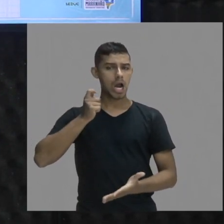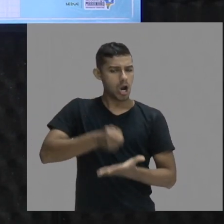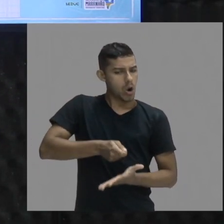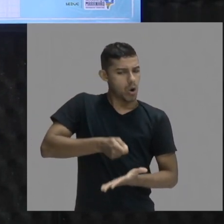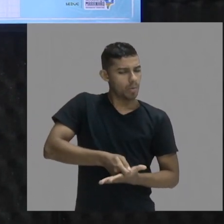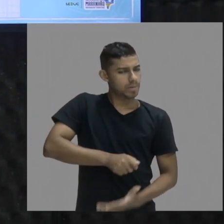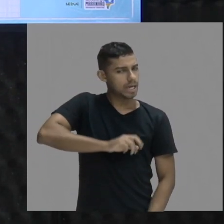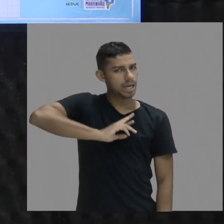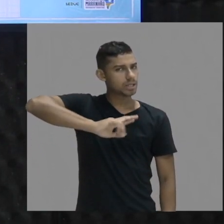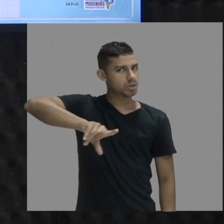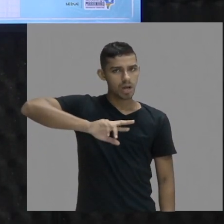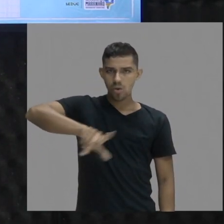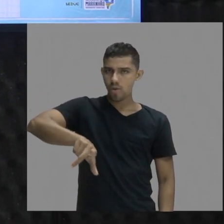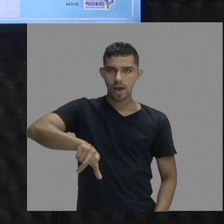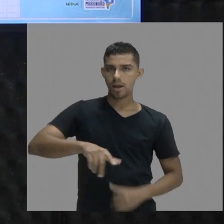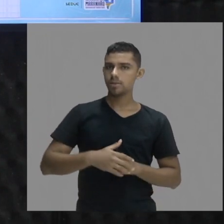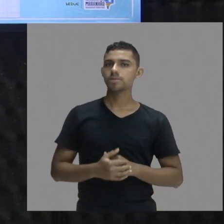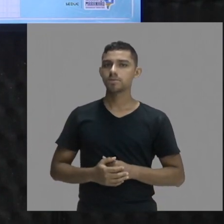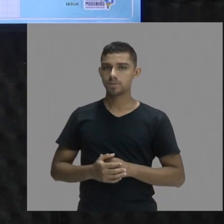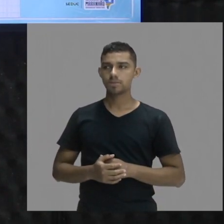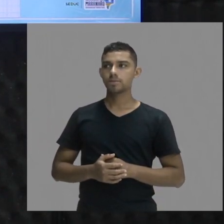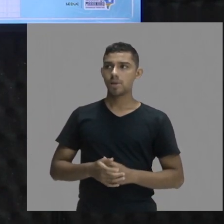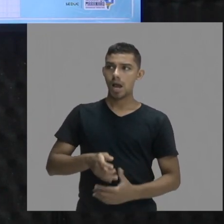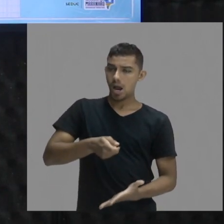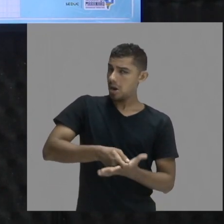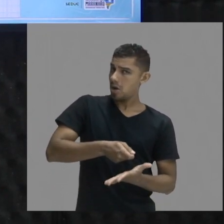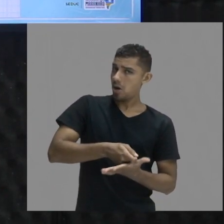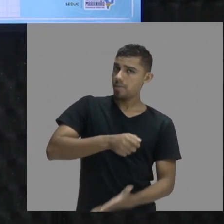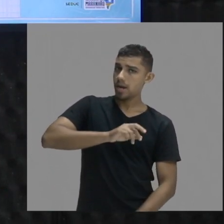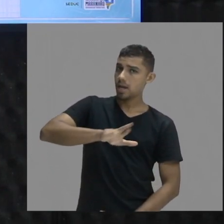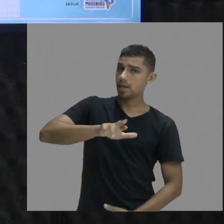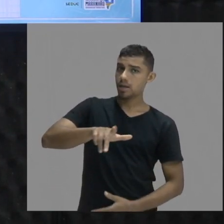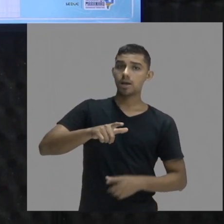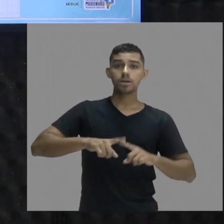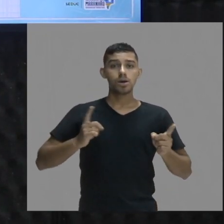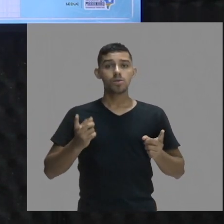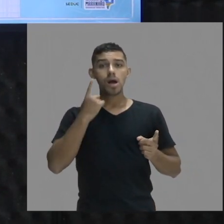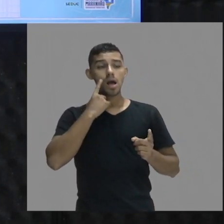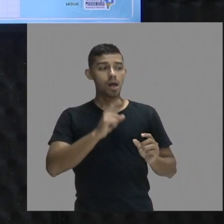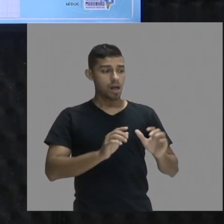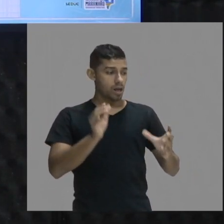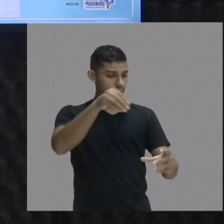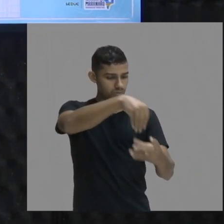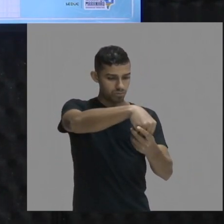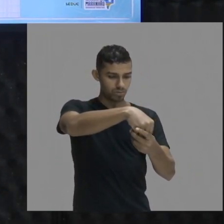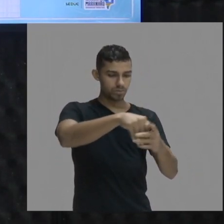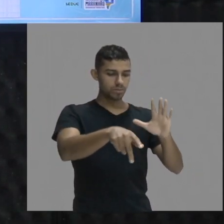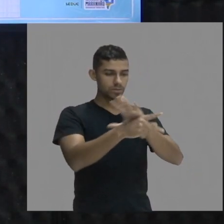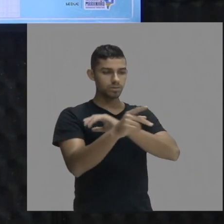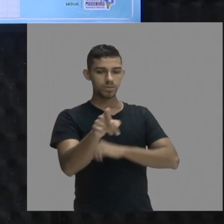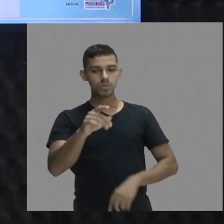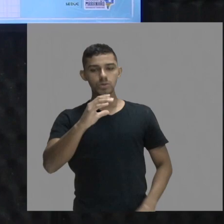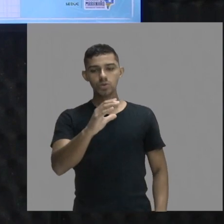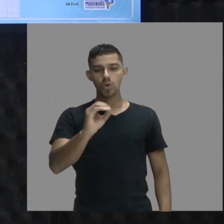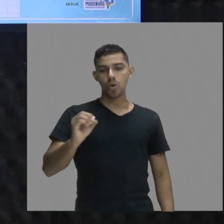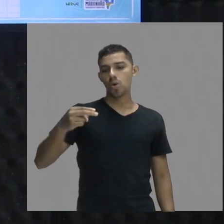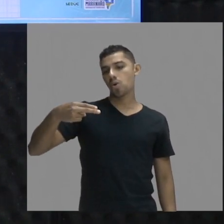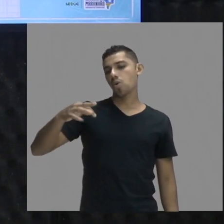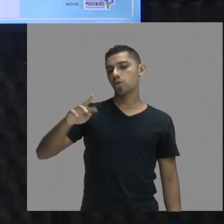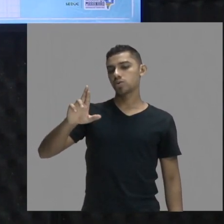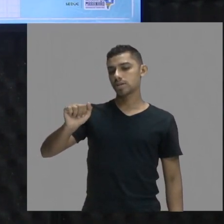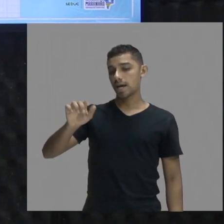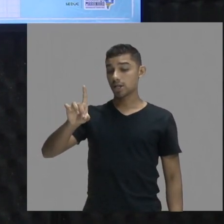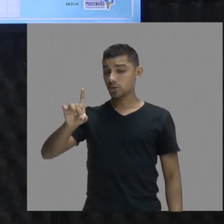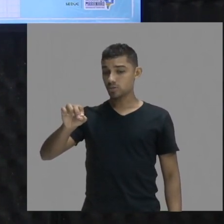obrigado a ser todo o conjunto B. O conjunto imagem, na verdade, ele é um subconjunto do contradomínio. Pode ser o